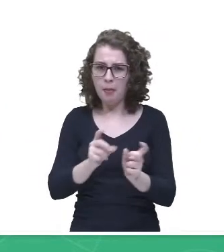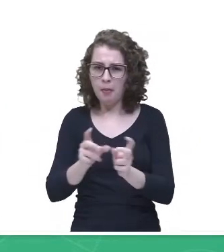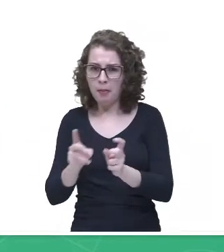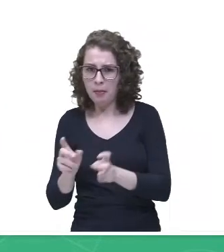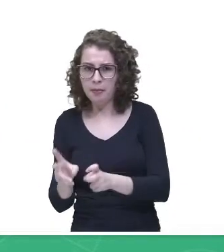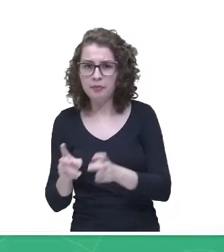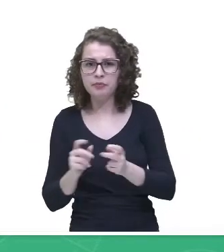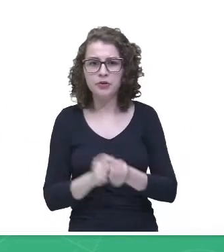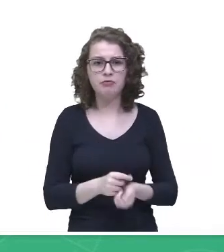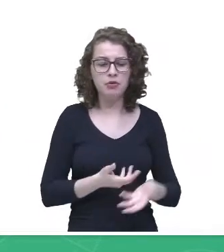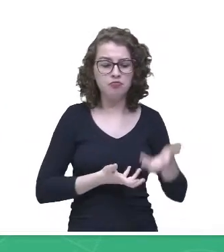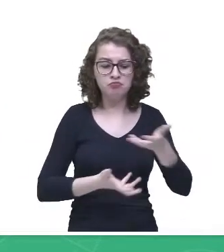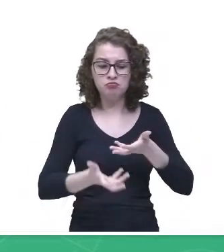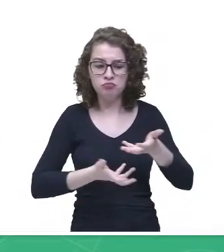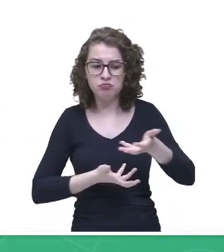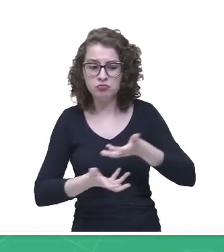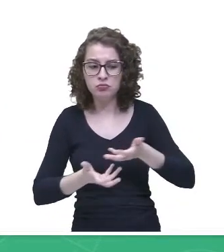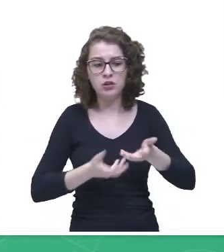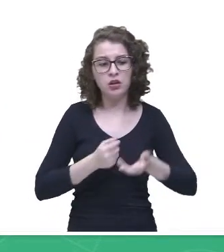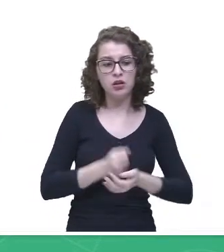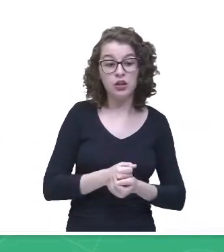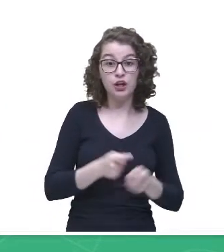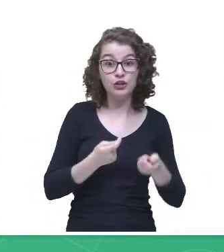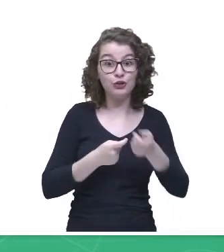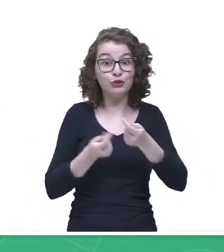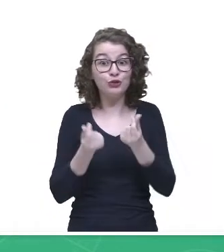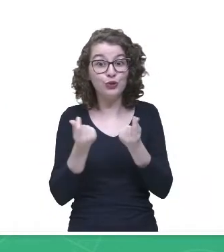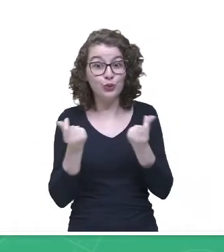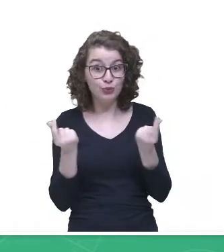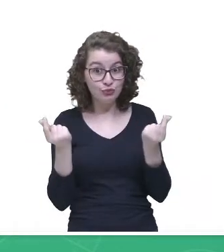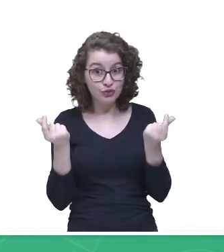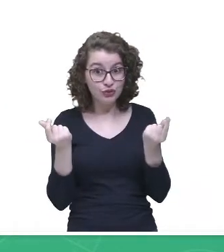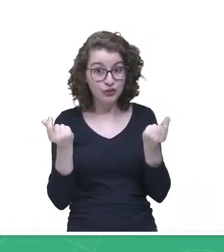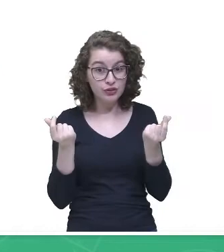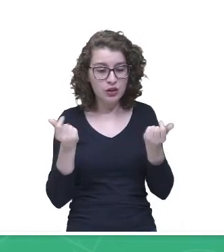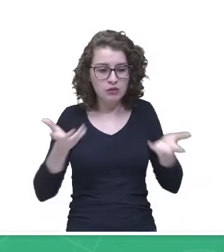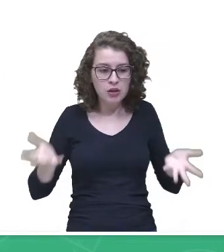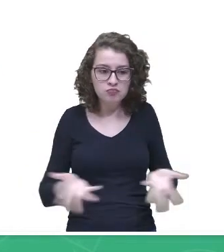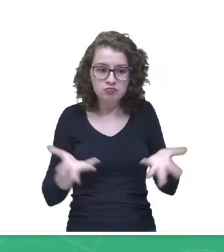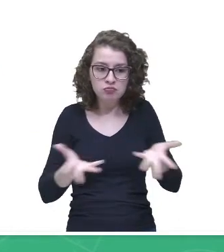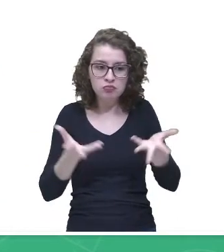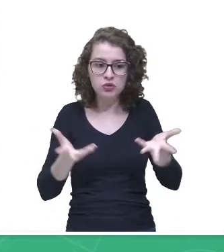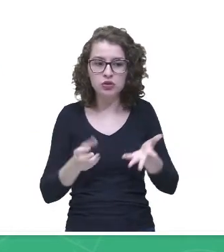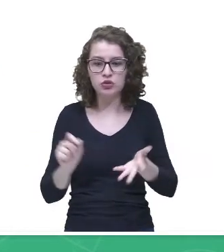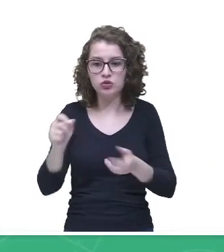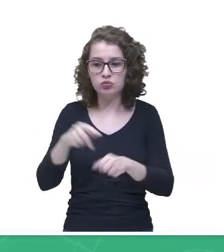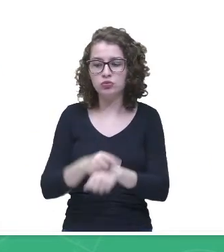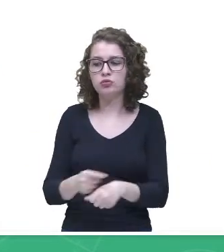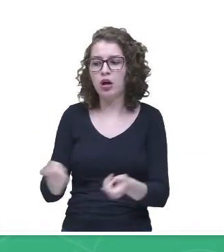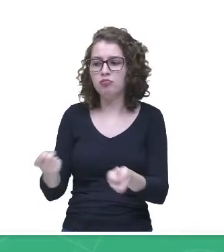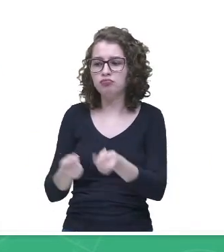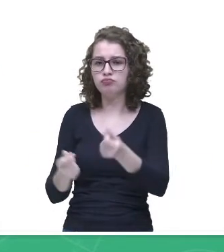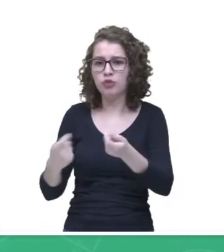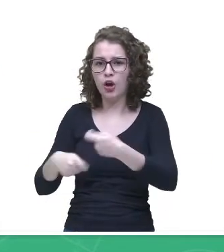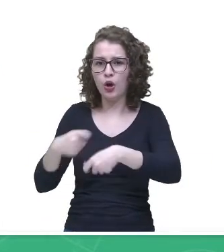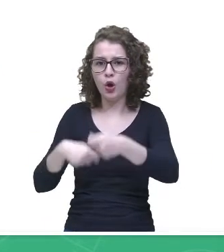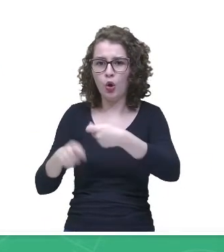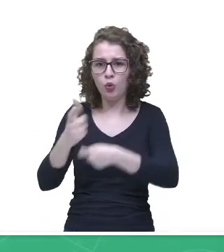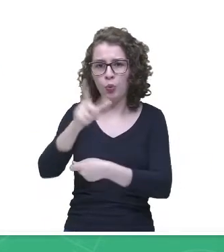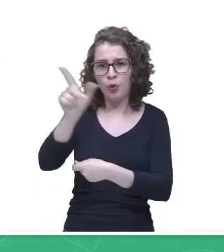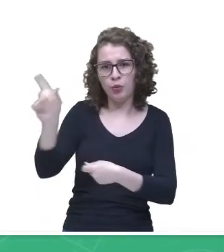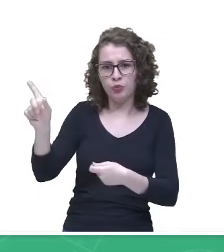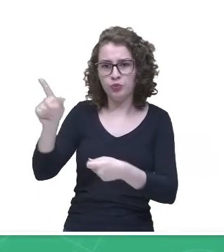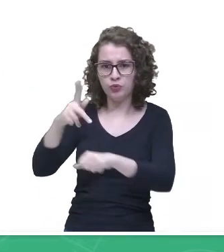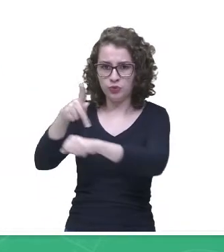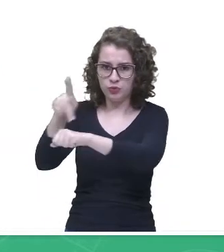elas vai transitar boa parte do dinheiro, tá? Que vai alimentar os mercados financeiros, né? Esses mercados